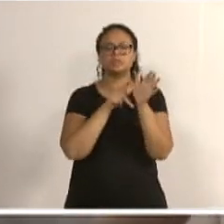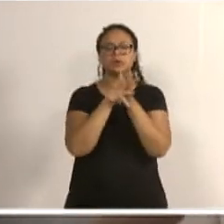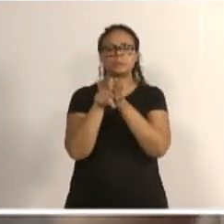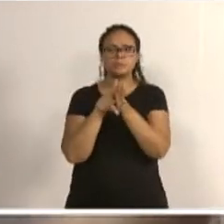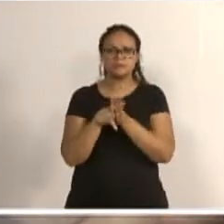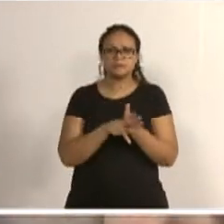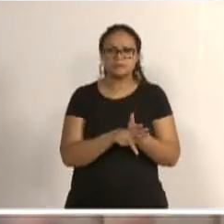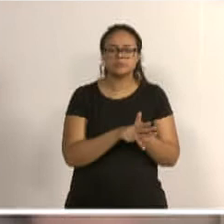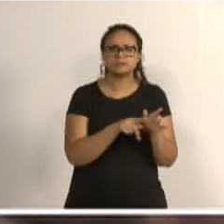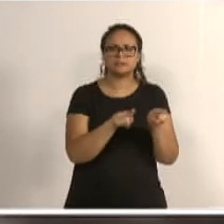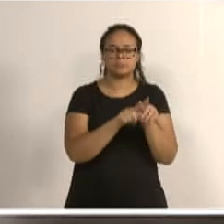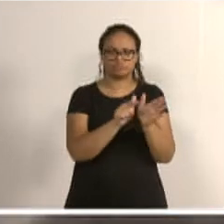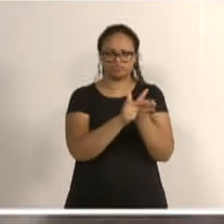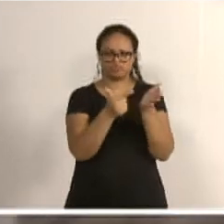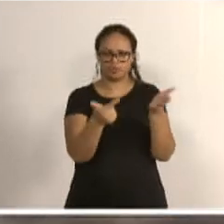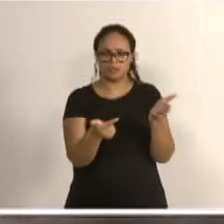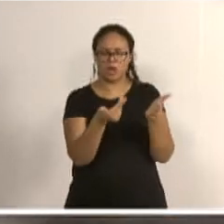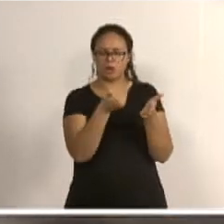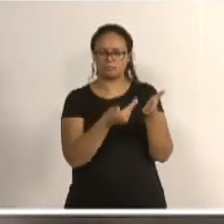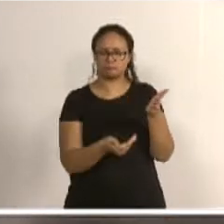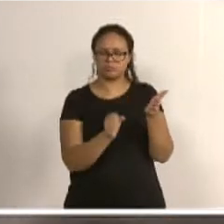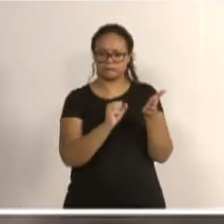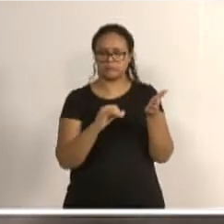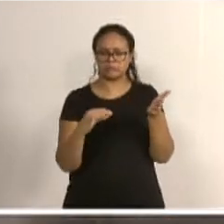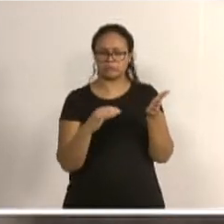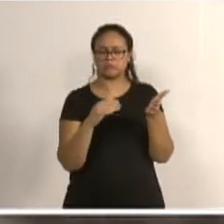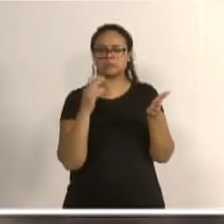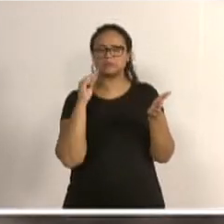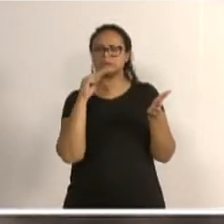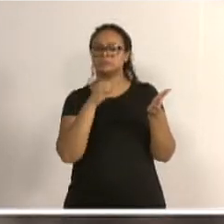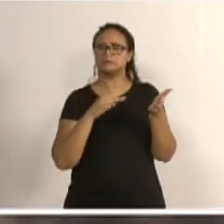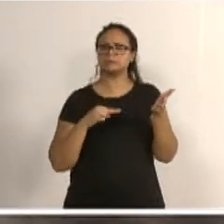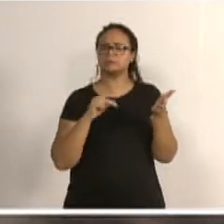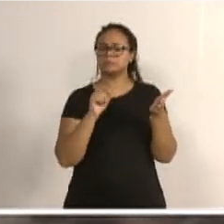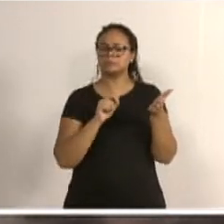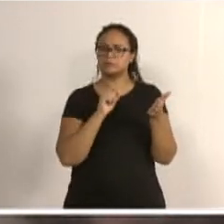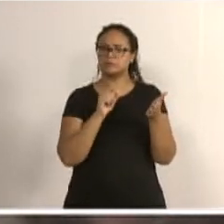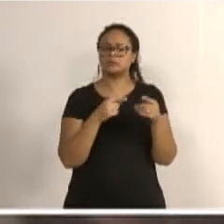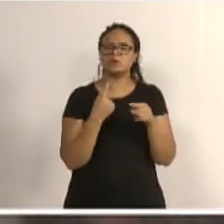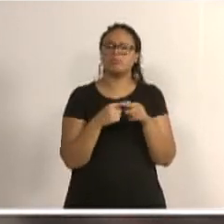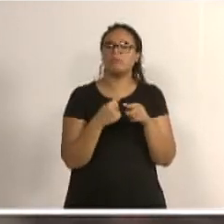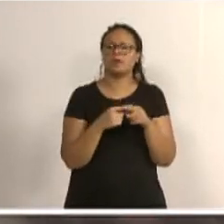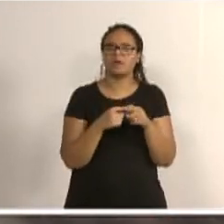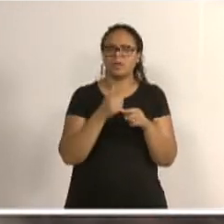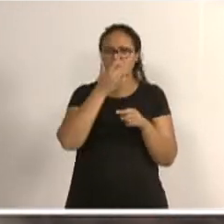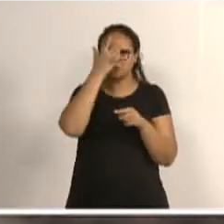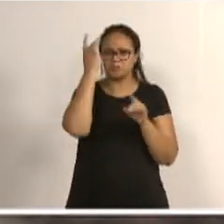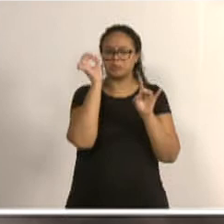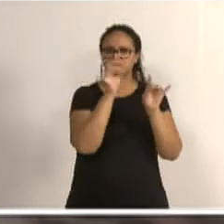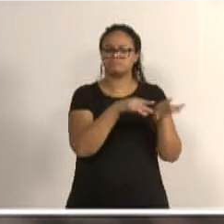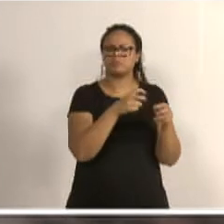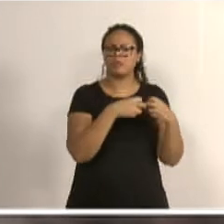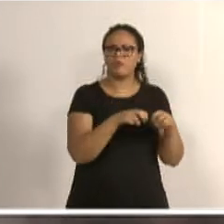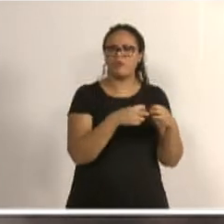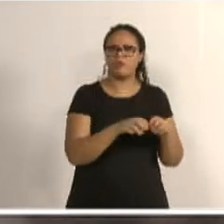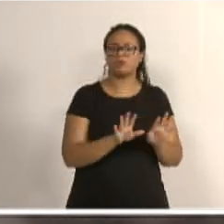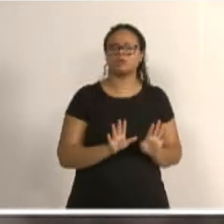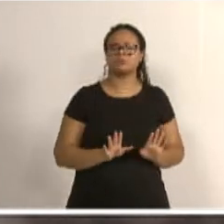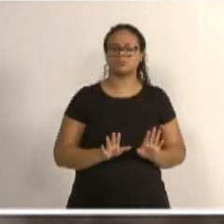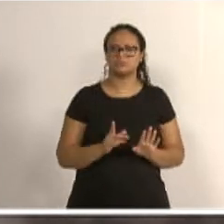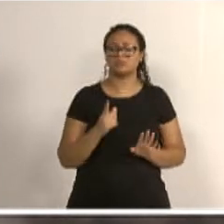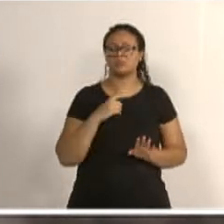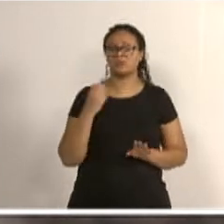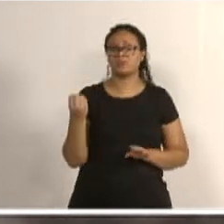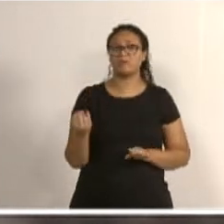inclusive o Santa saiu não faz muito tempo, por que a pessoa não anda de ônibus? Então, são N